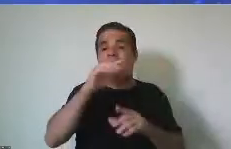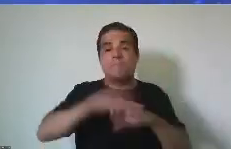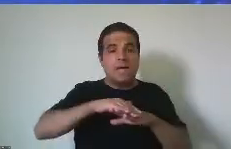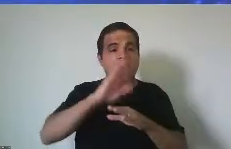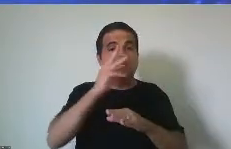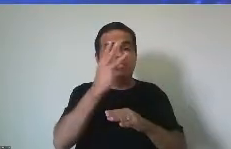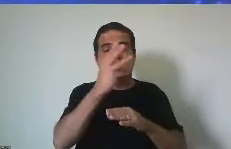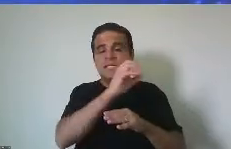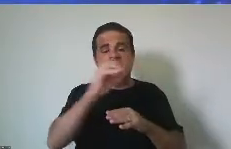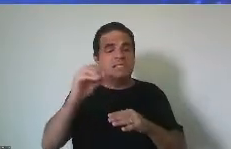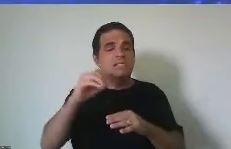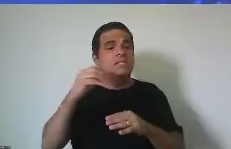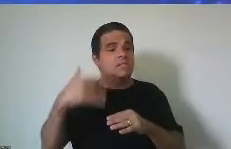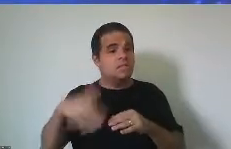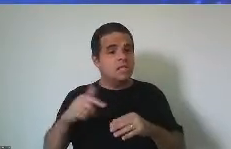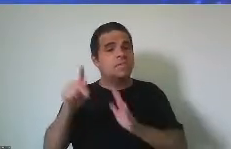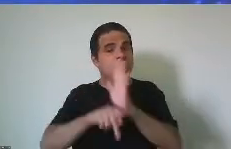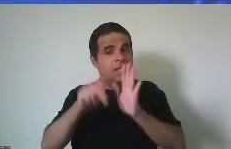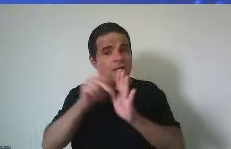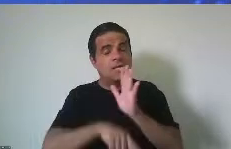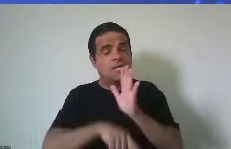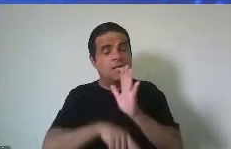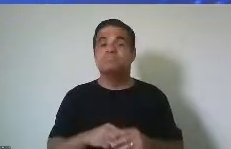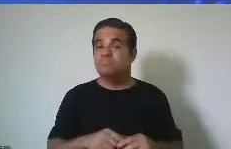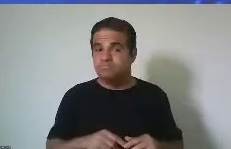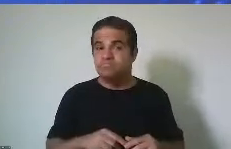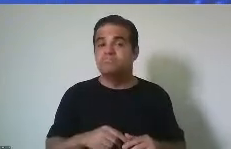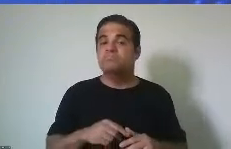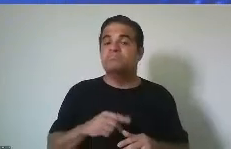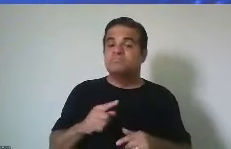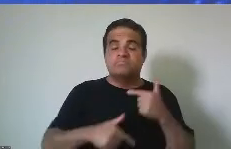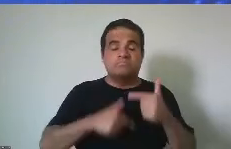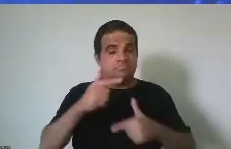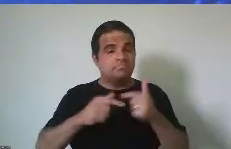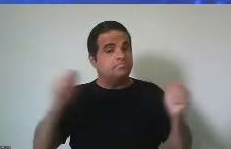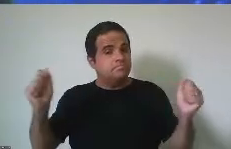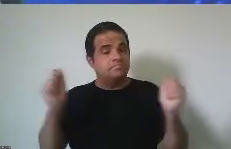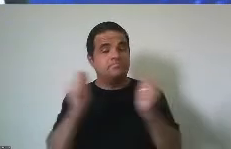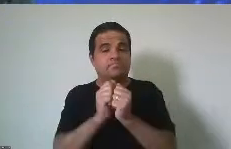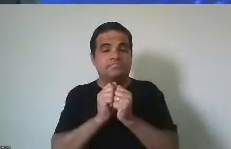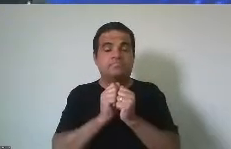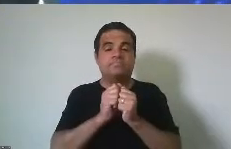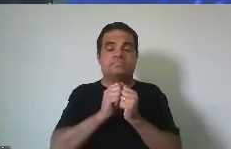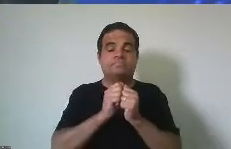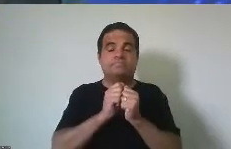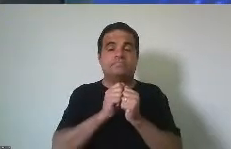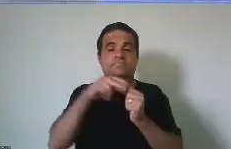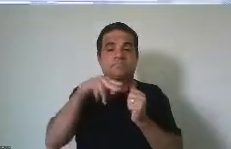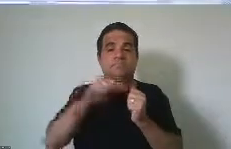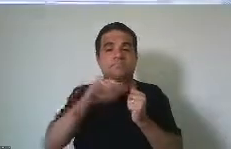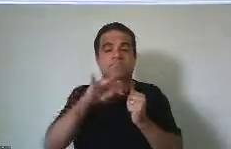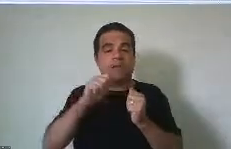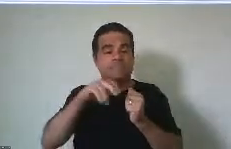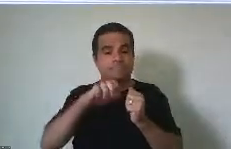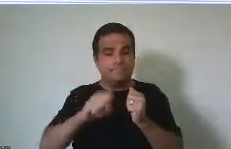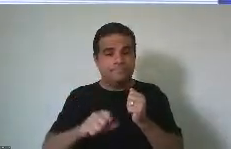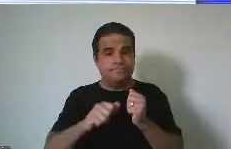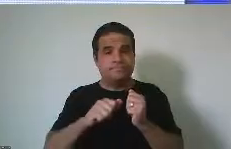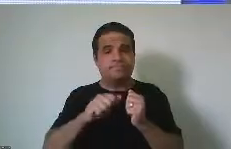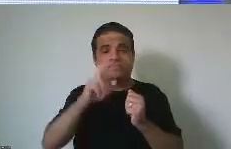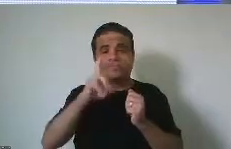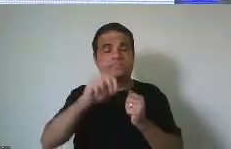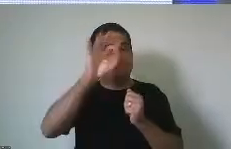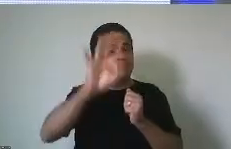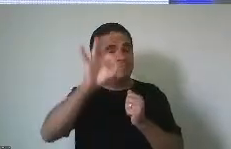bem importantes em tamanho que trabalhamos em conjunto com nataesa 50% da essa 50%